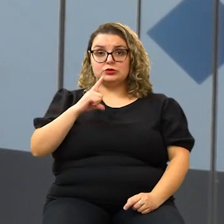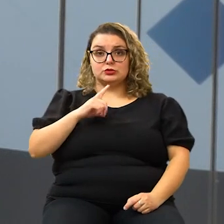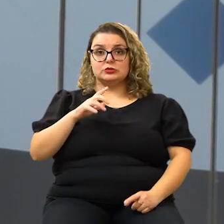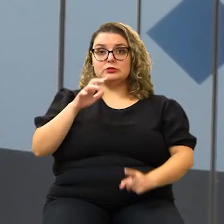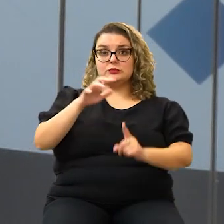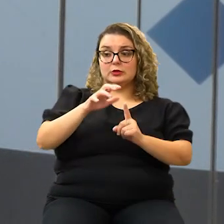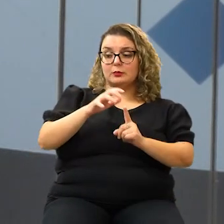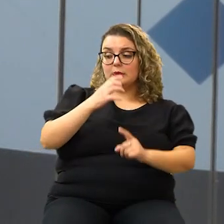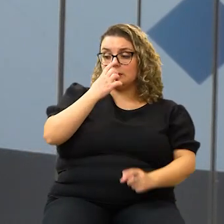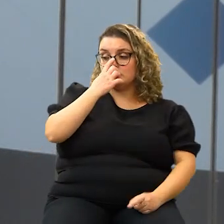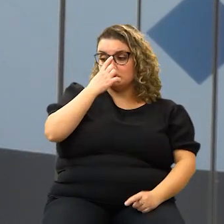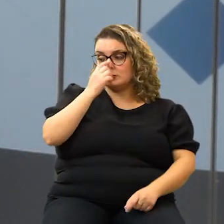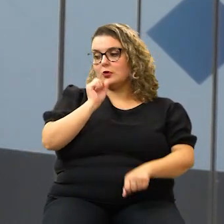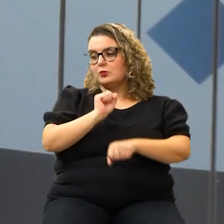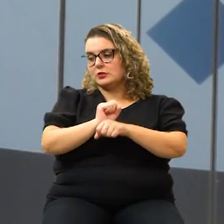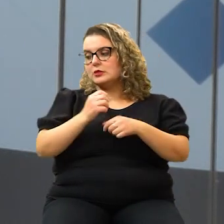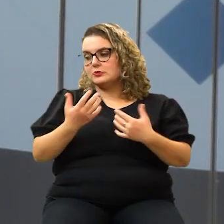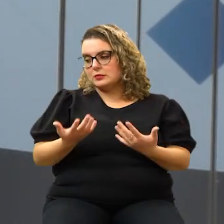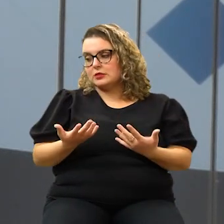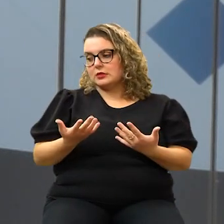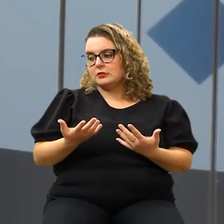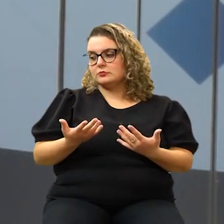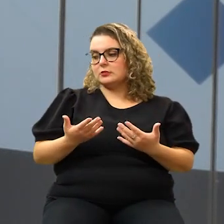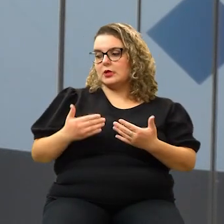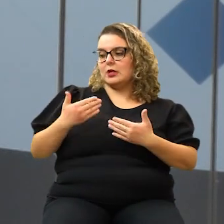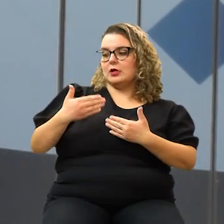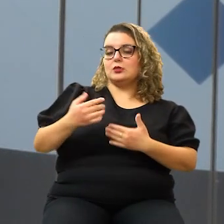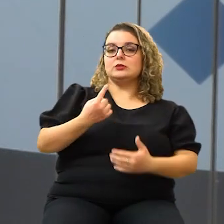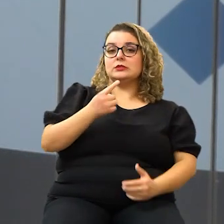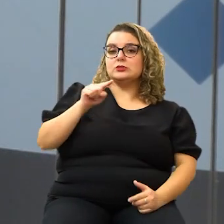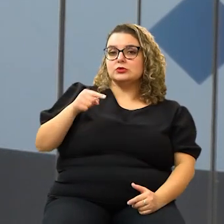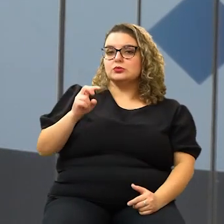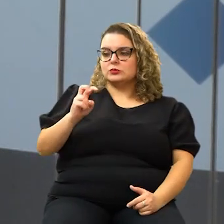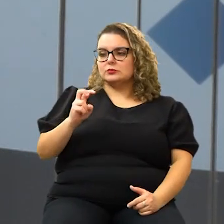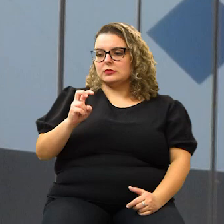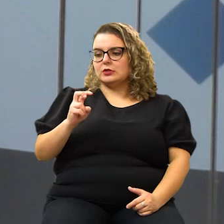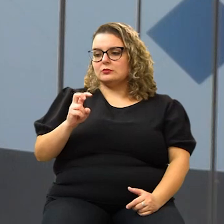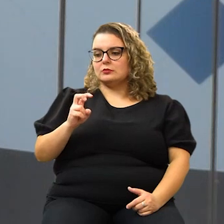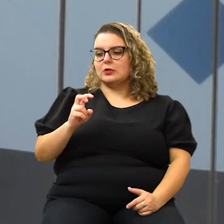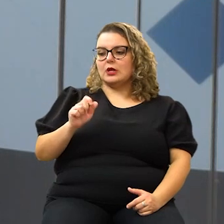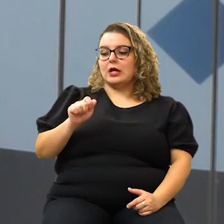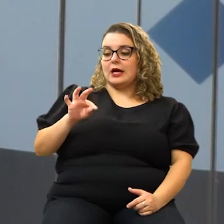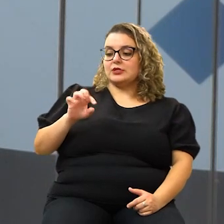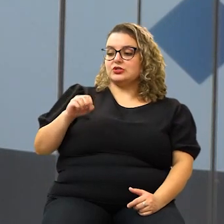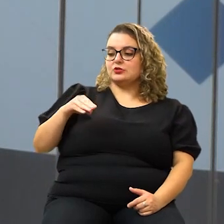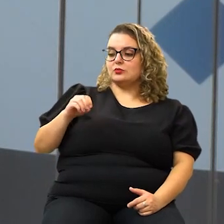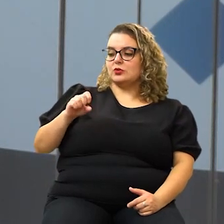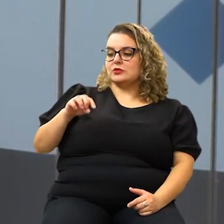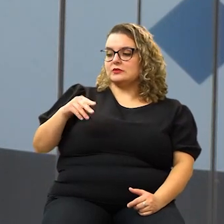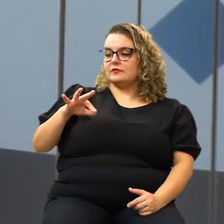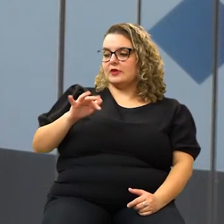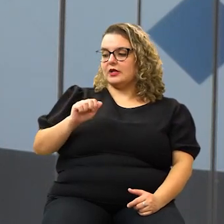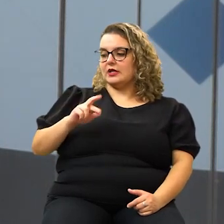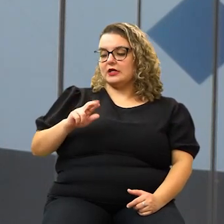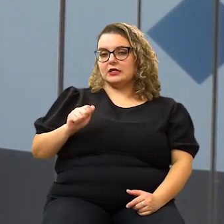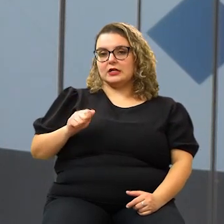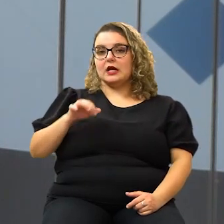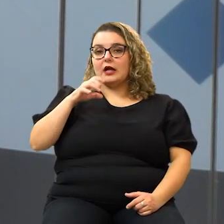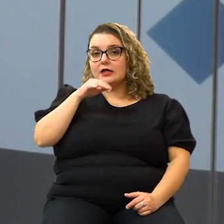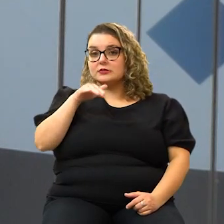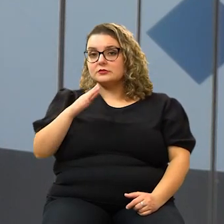um impacto esperado, né? Passando desse 1,5 graus, ou seja, a atmosfera aquecendo mais, a gente pode